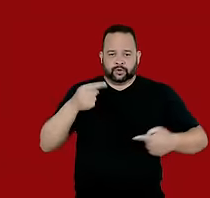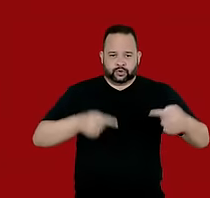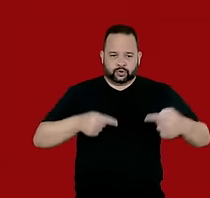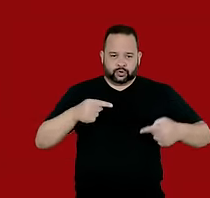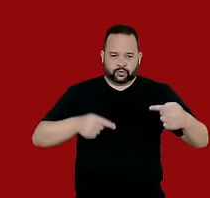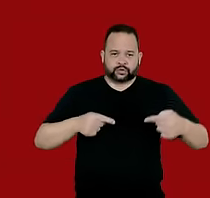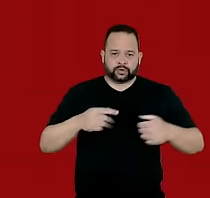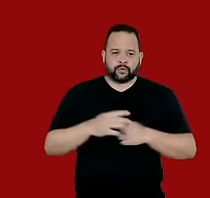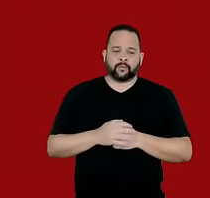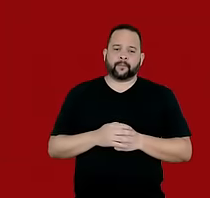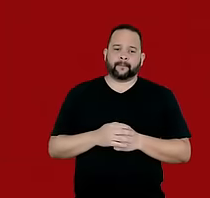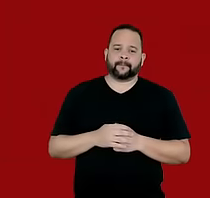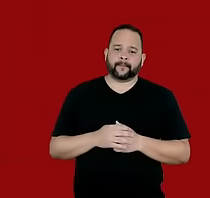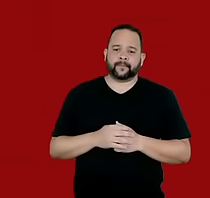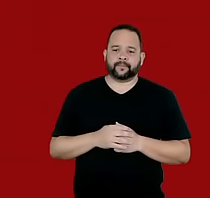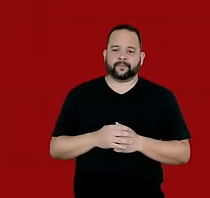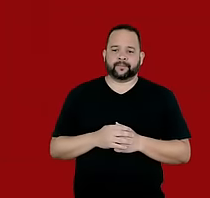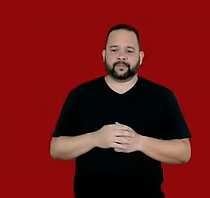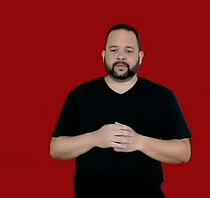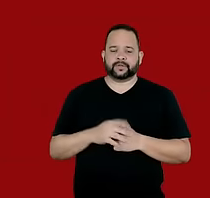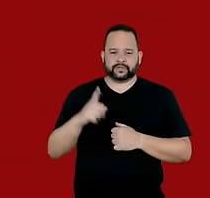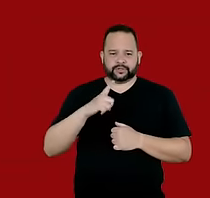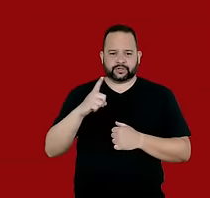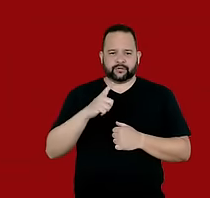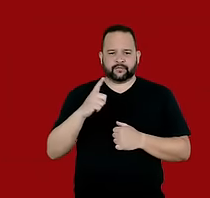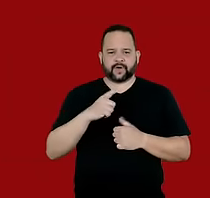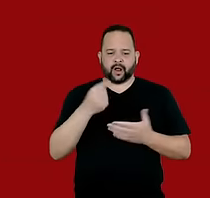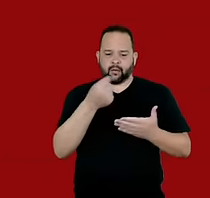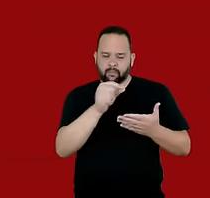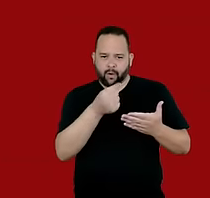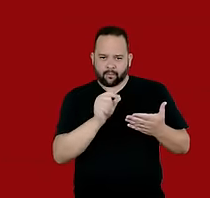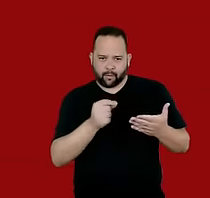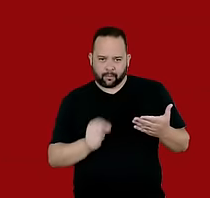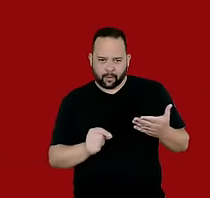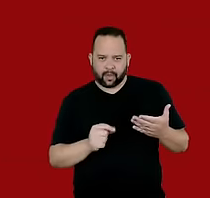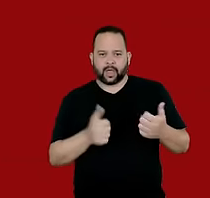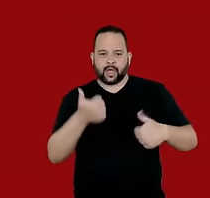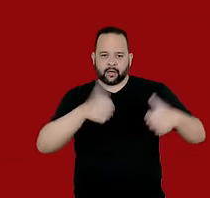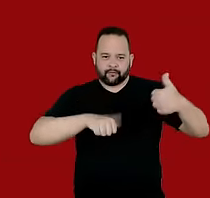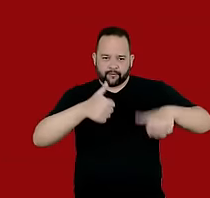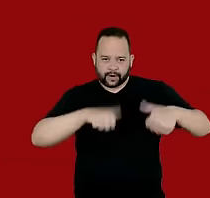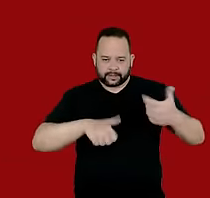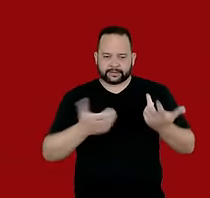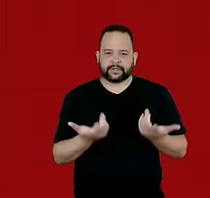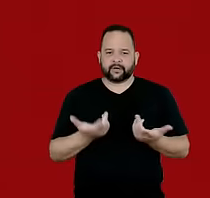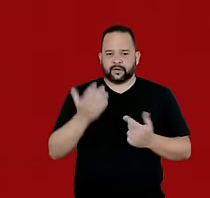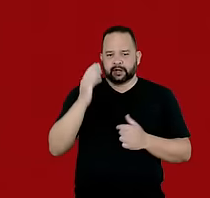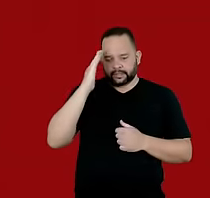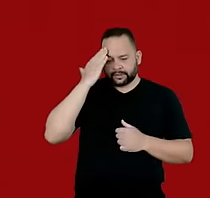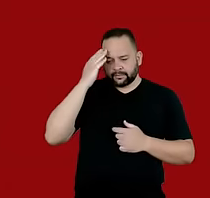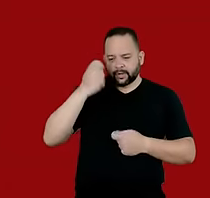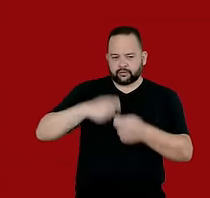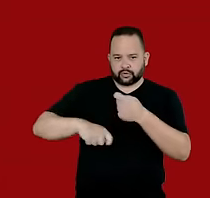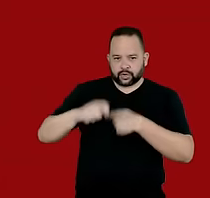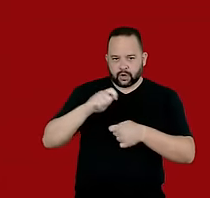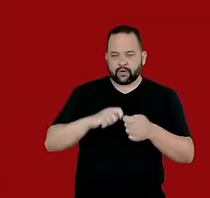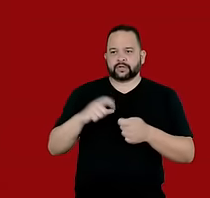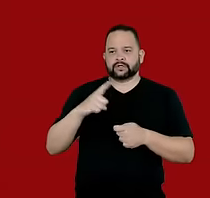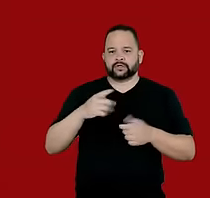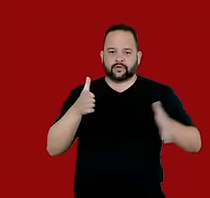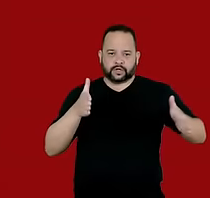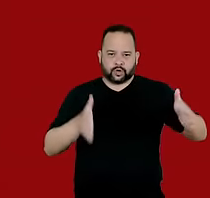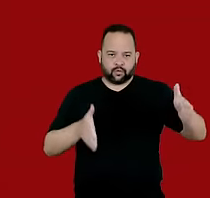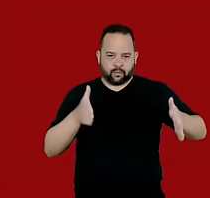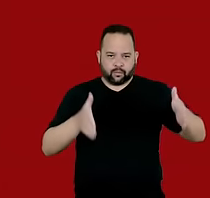PIB a gente tem tido várias revisões para cima existe obviamente o entendimento do mercado que existe que a gente vai passar para uma fase de de desaceleração